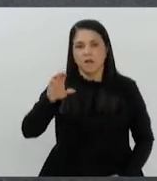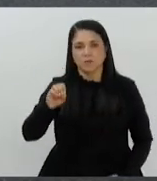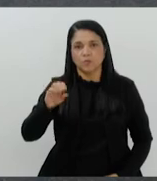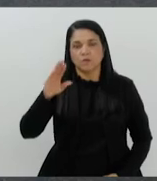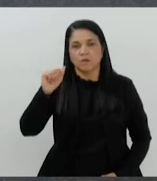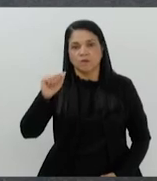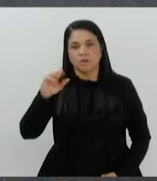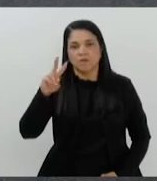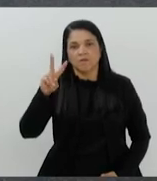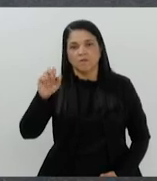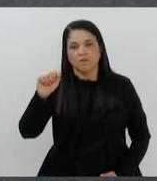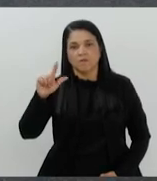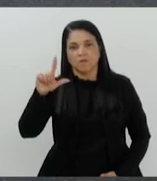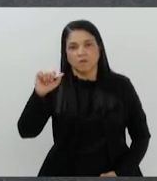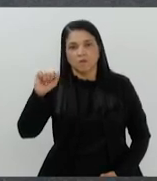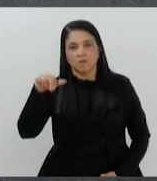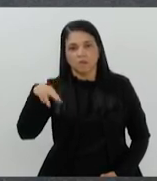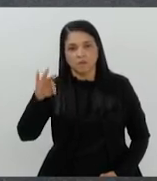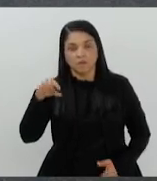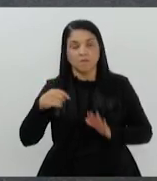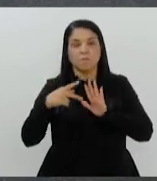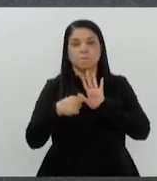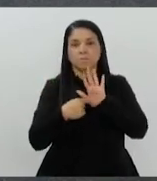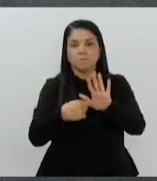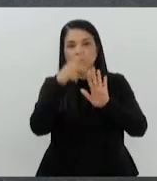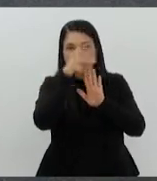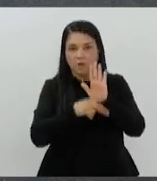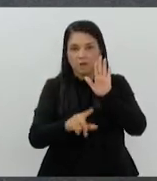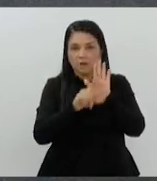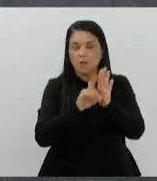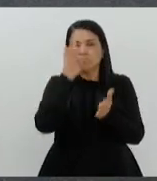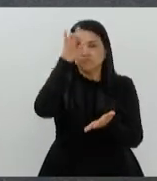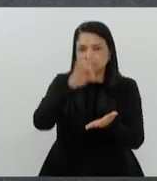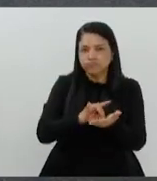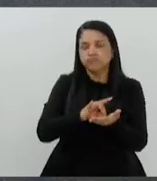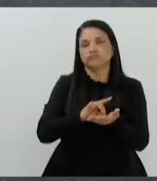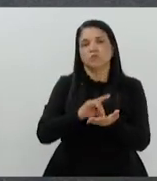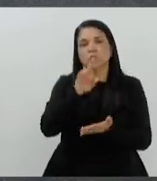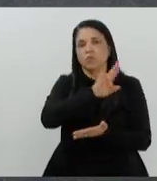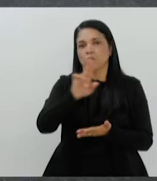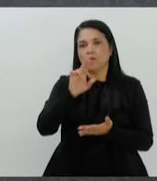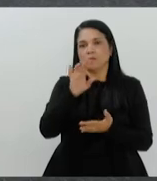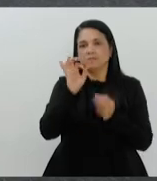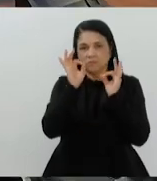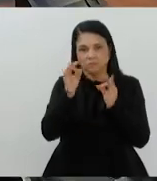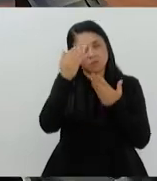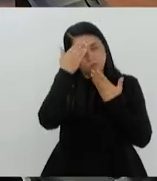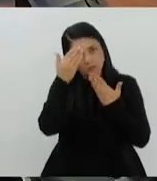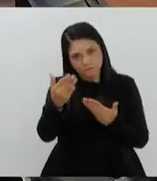um projeto de lei trazendo o nome original dessa escola. Muito obrigada.